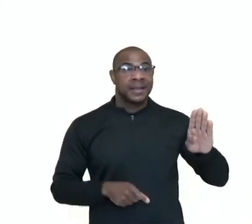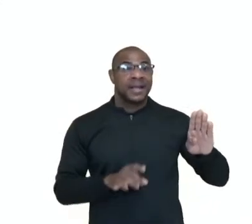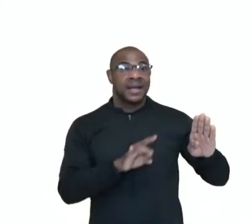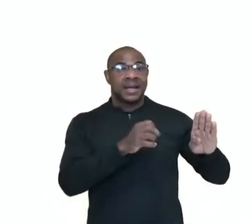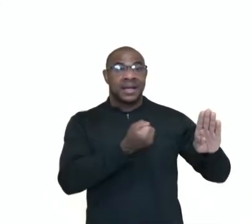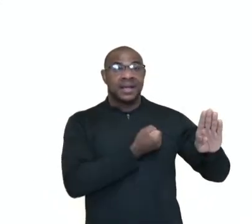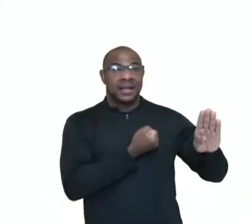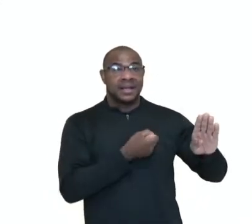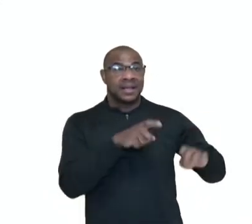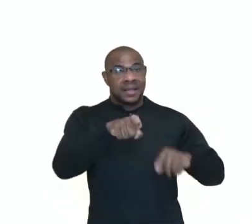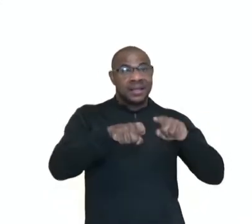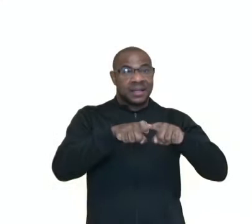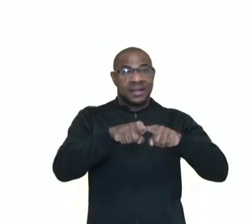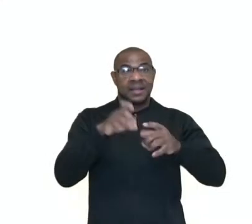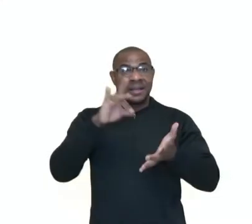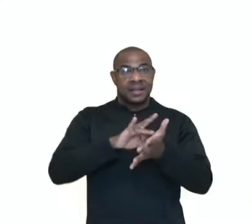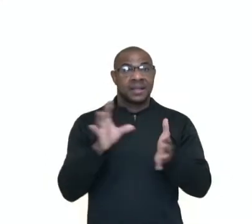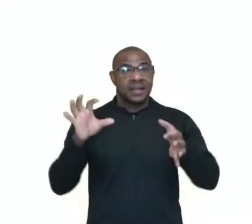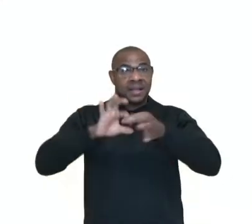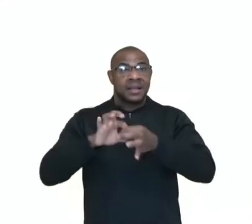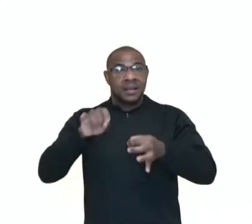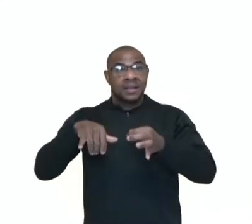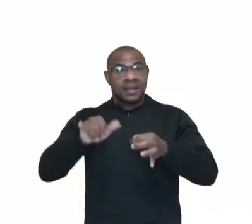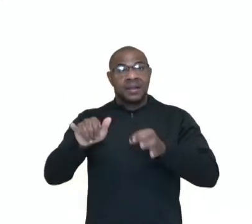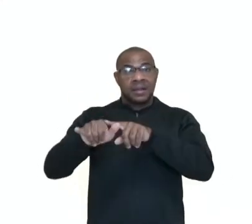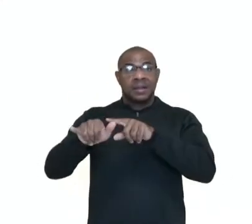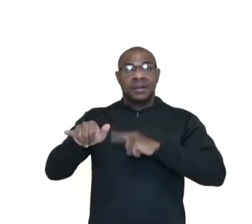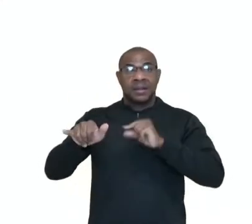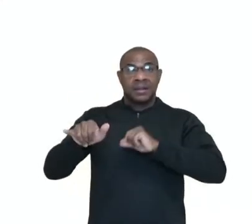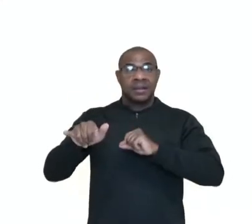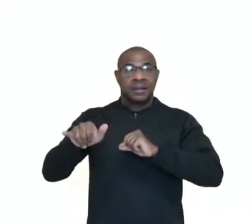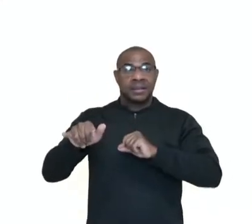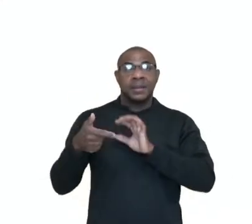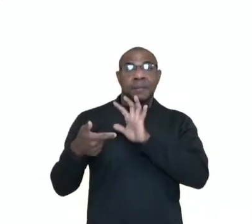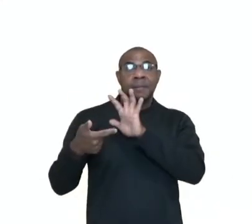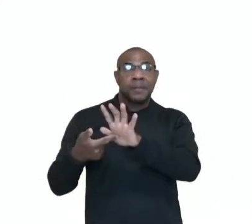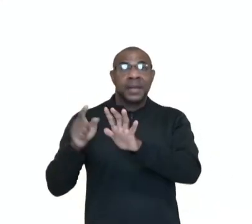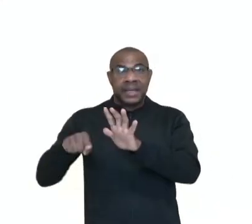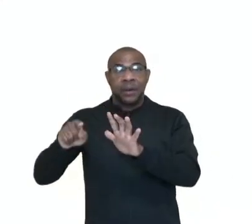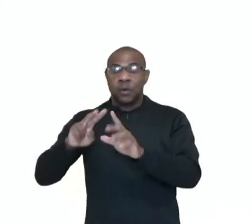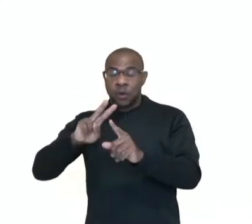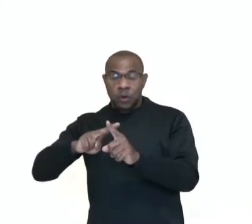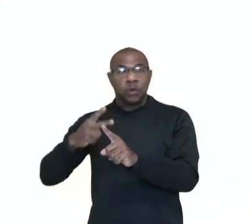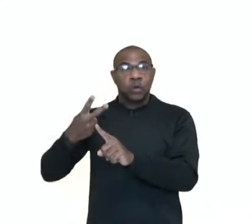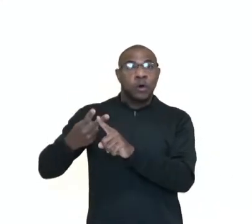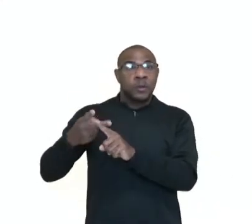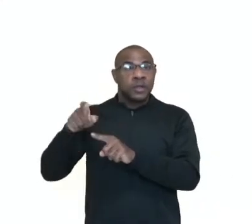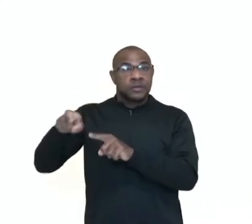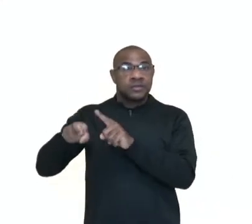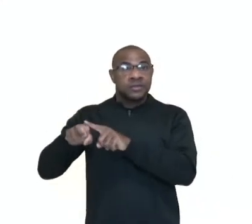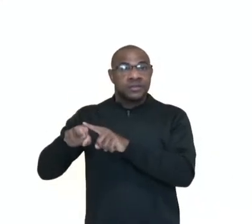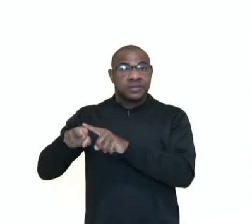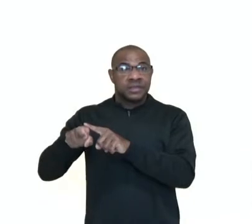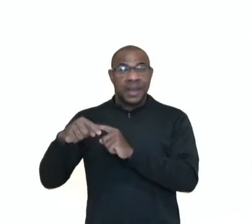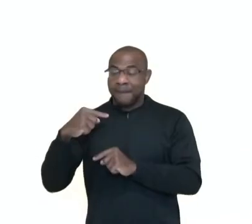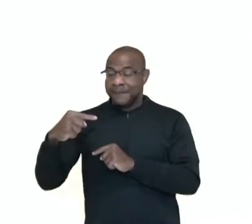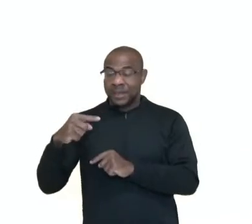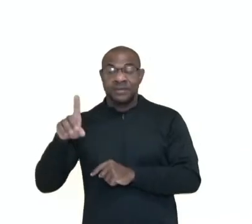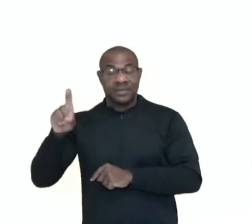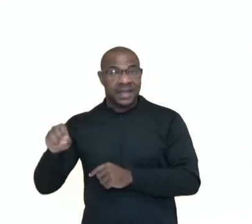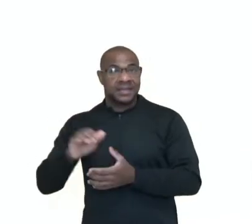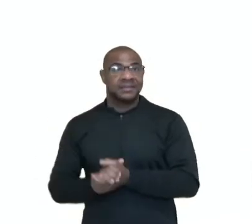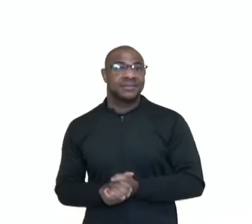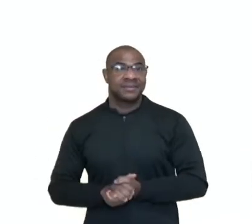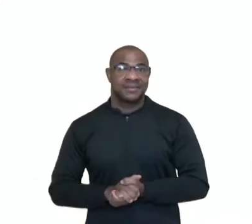cada número real x associar um número y que representa o dobro de x menos 10.